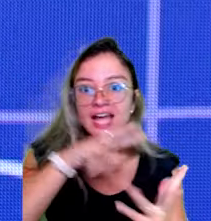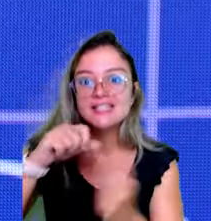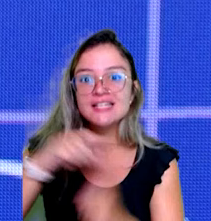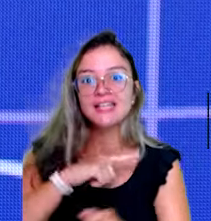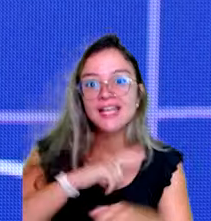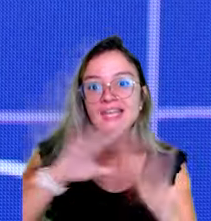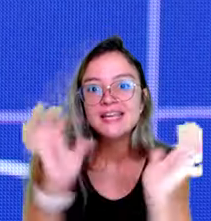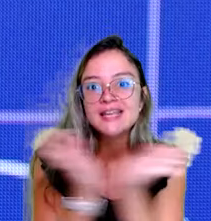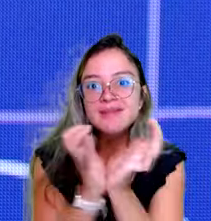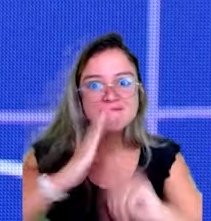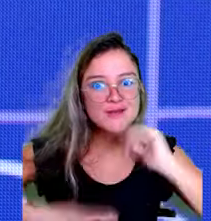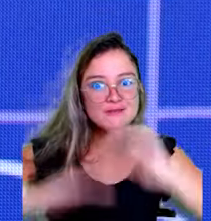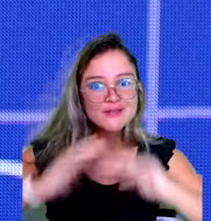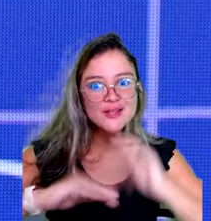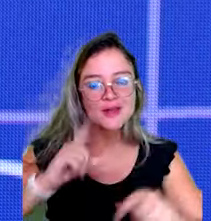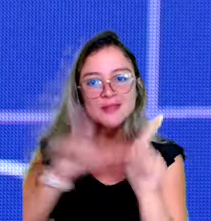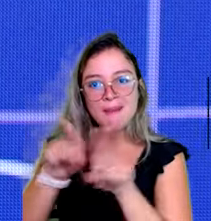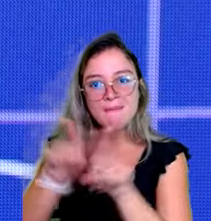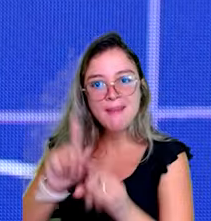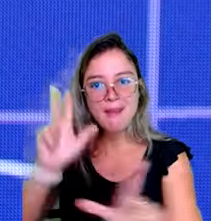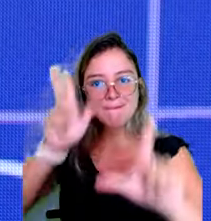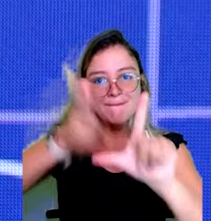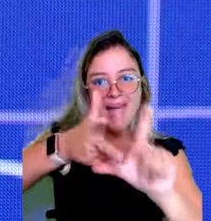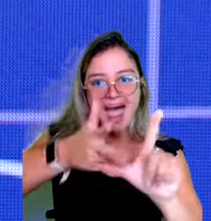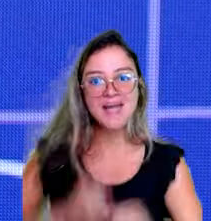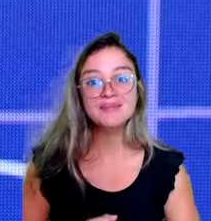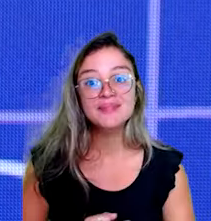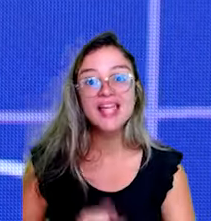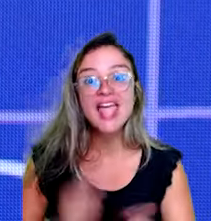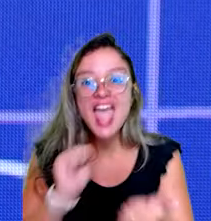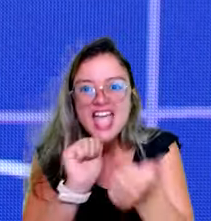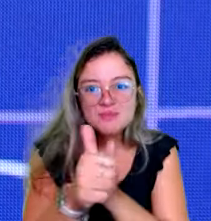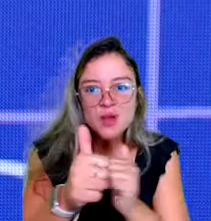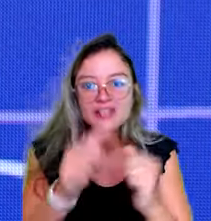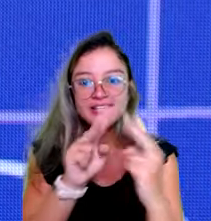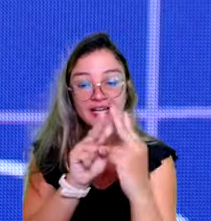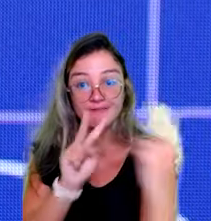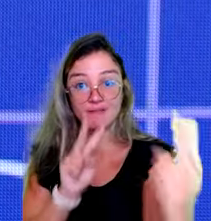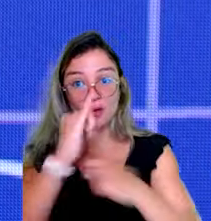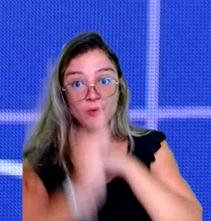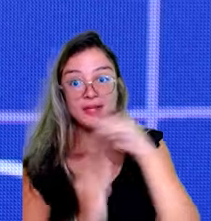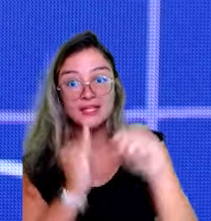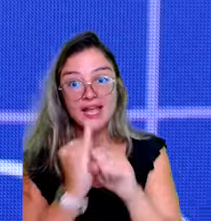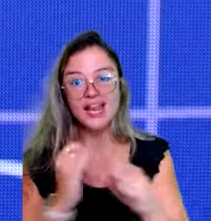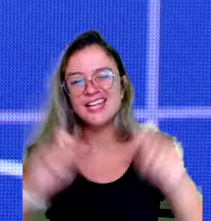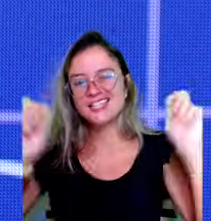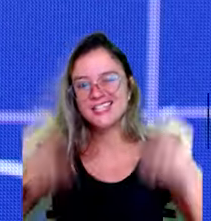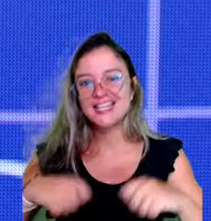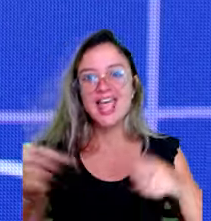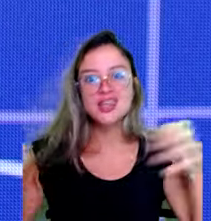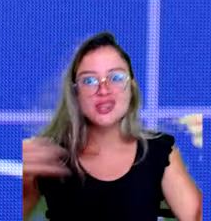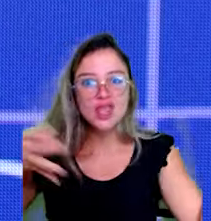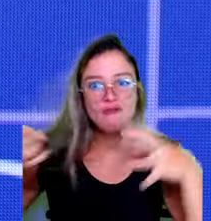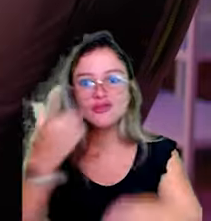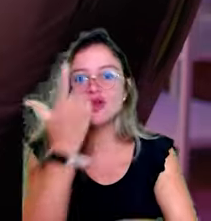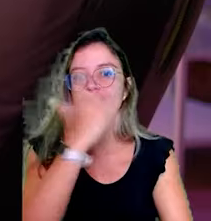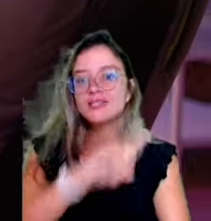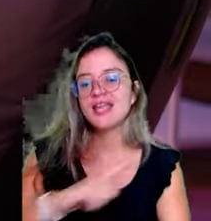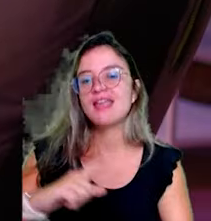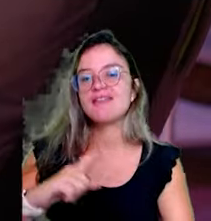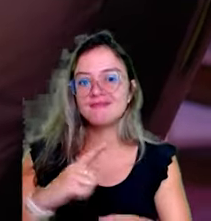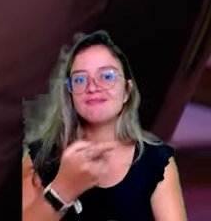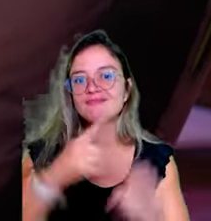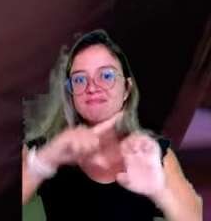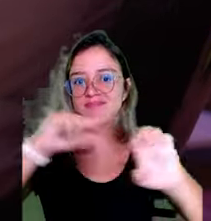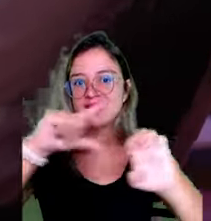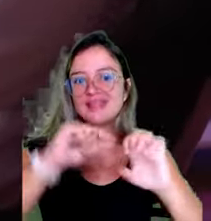e transmissões ao vivo, os esportes movimentam bilhões de dólares e criam novas oportunidades para empreendedores e para gamers. Nos